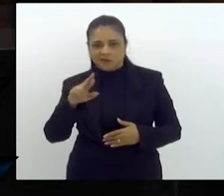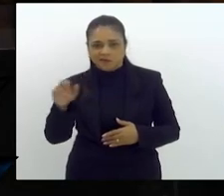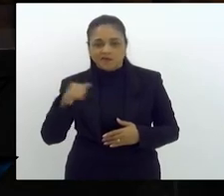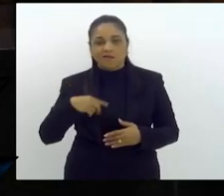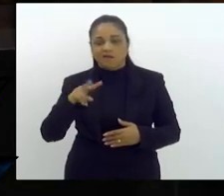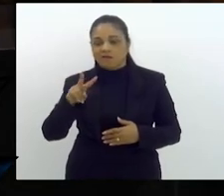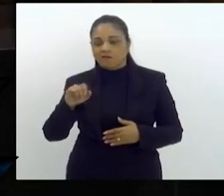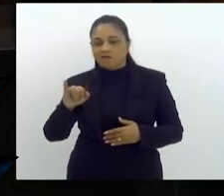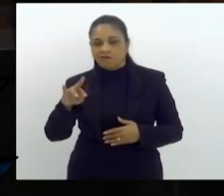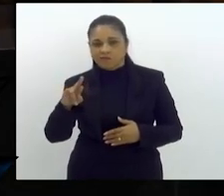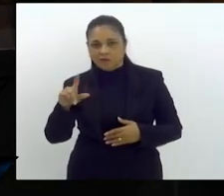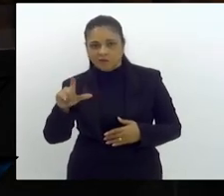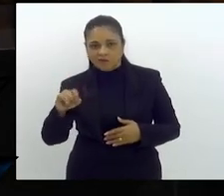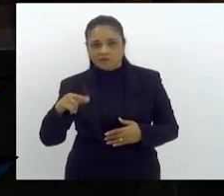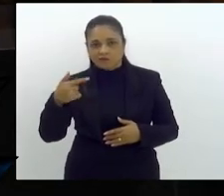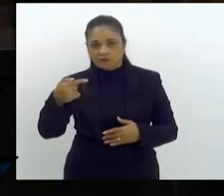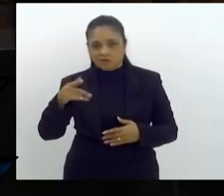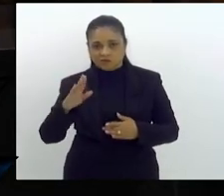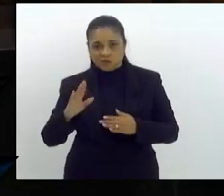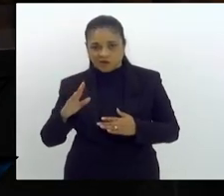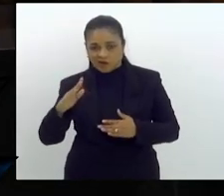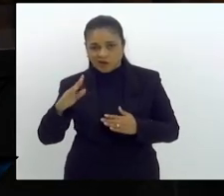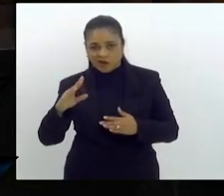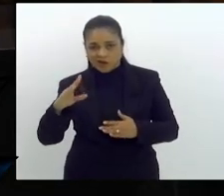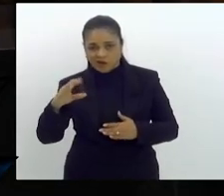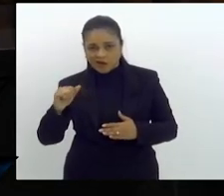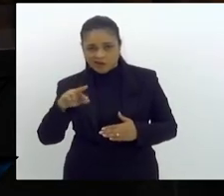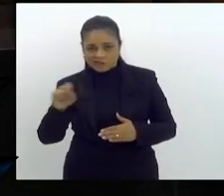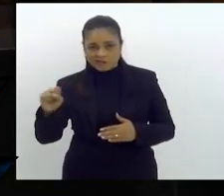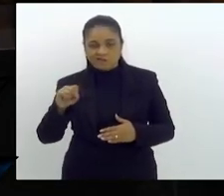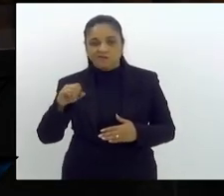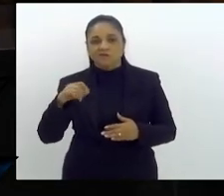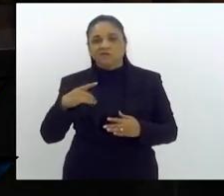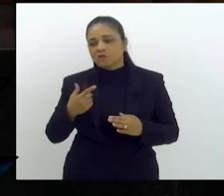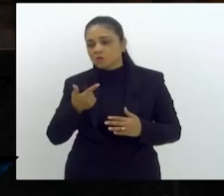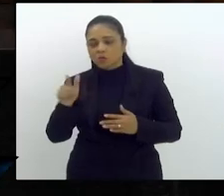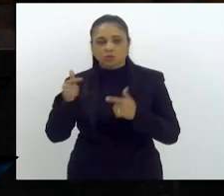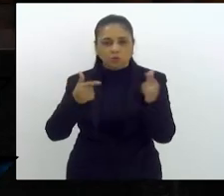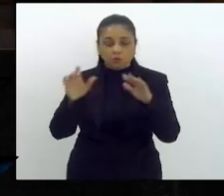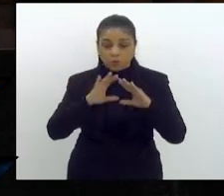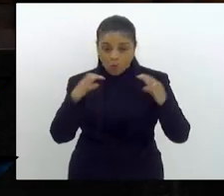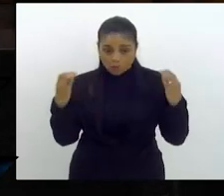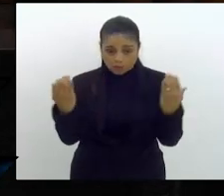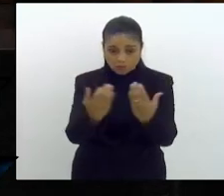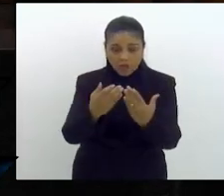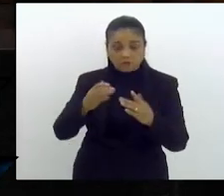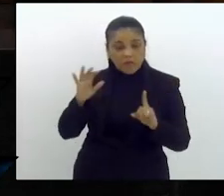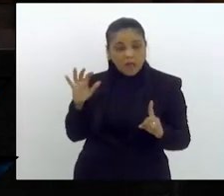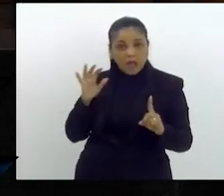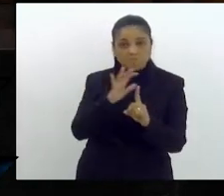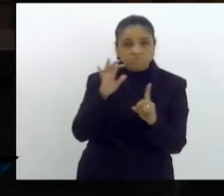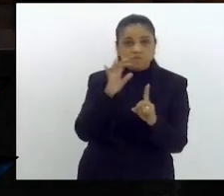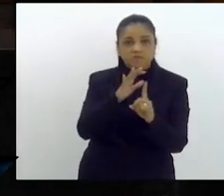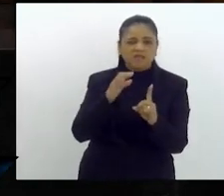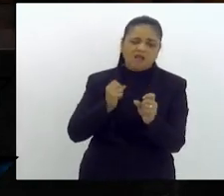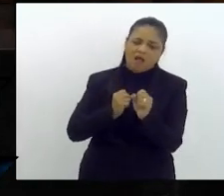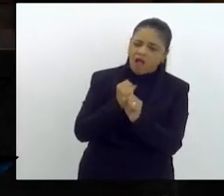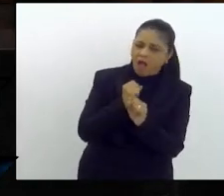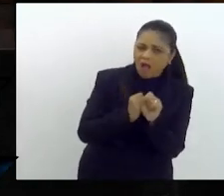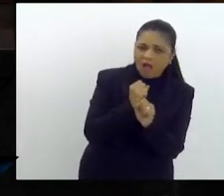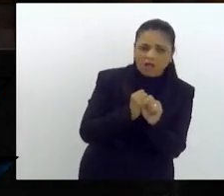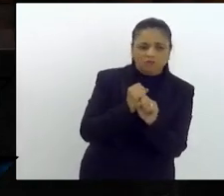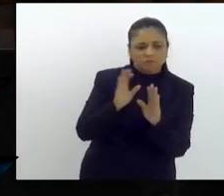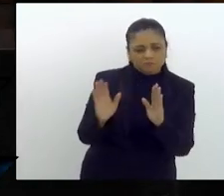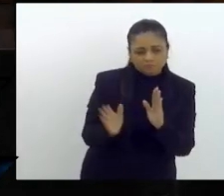Vila das sete casas e também no dukes e magnelo são comunidades que estão sendo ameaçadas há anos com